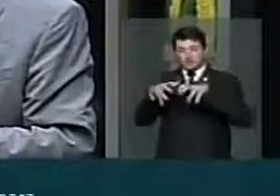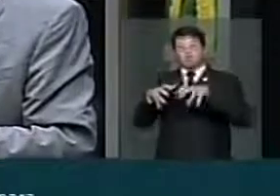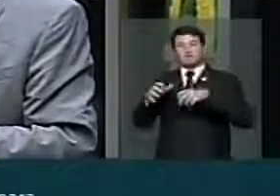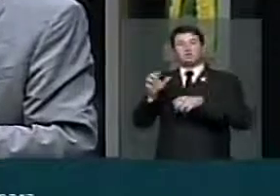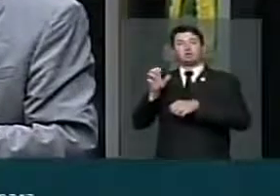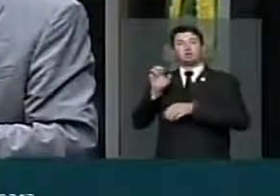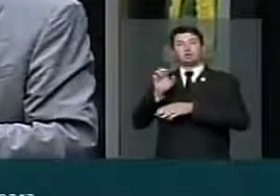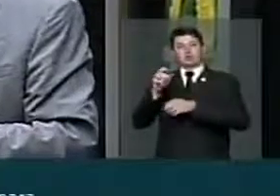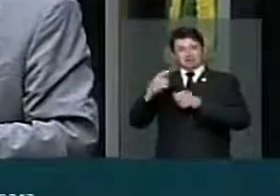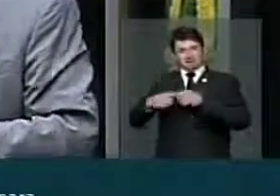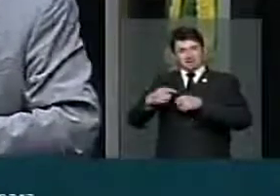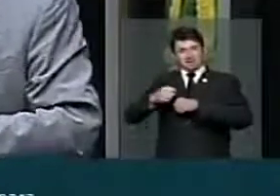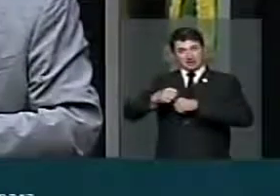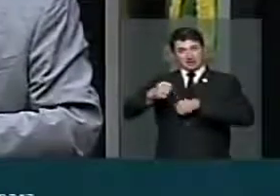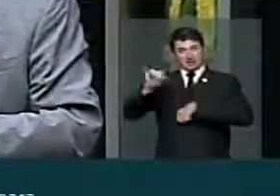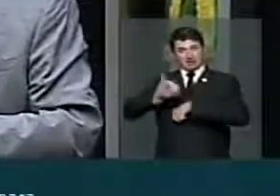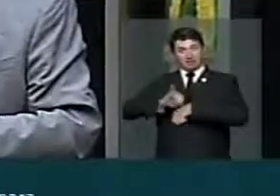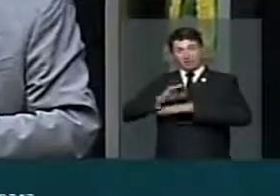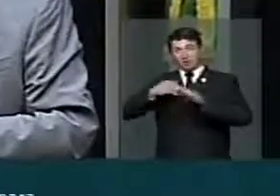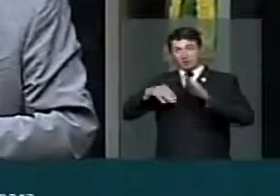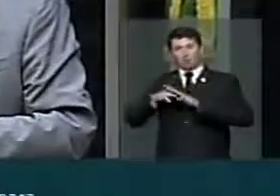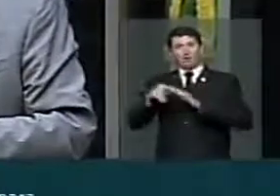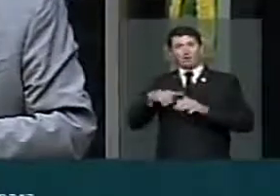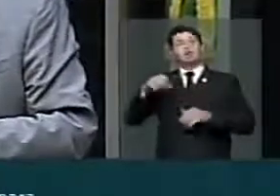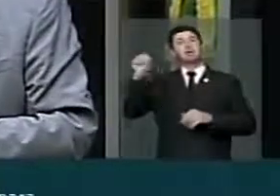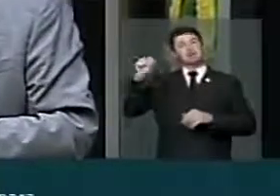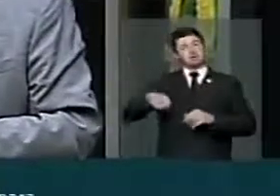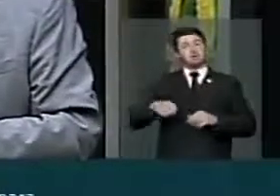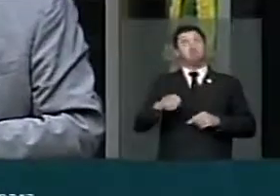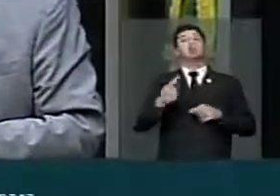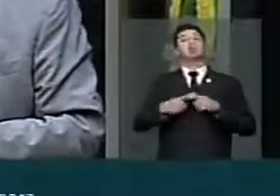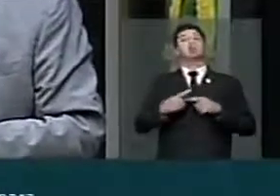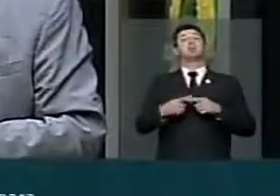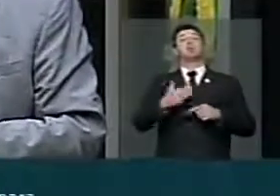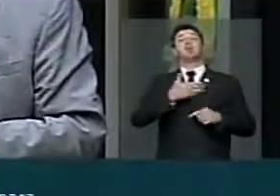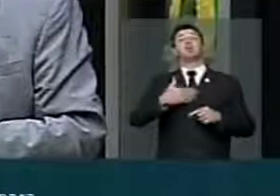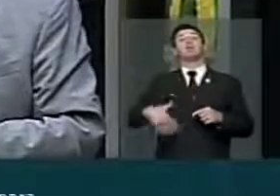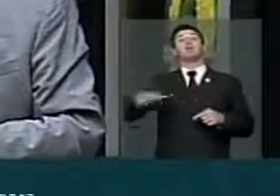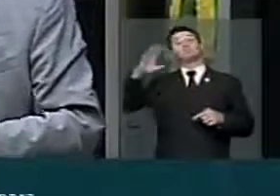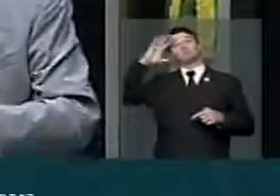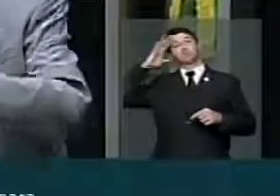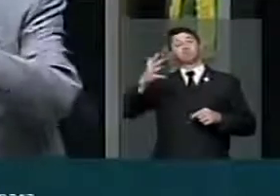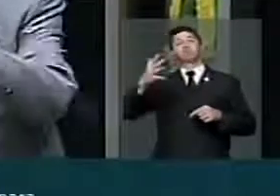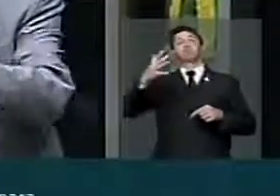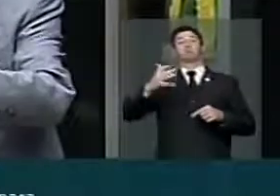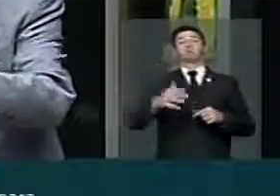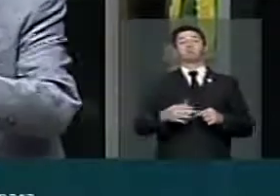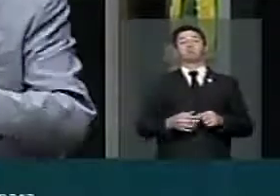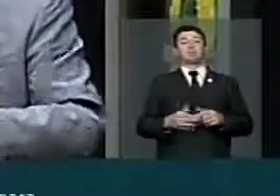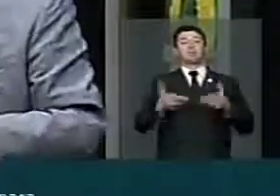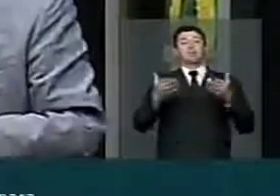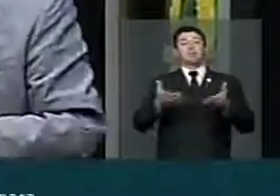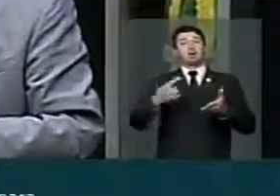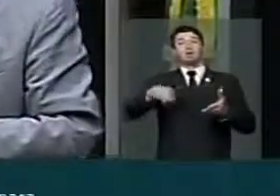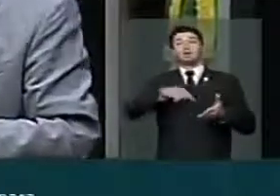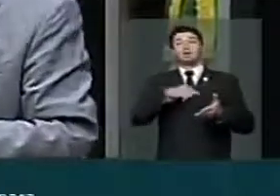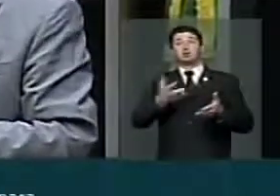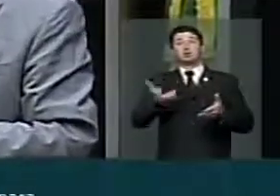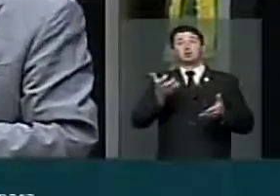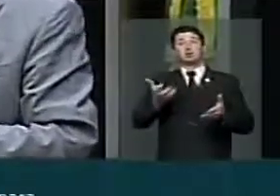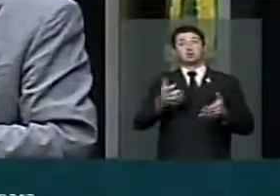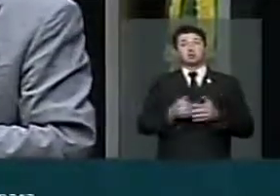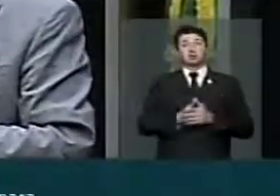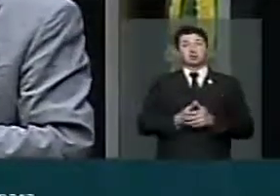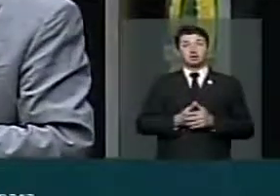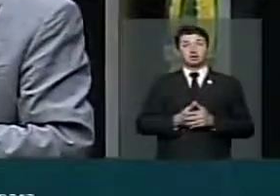sim. Por que que o governo não acha, então, uma solução definitiva, que é isso que nós estamos colocando